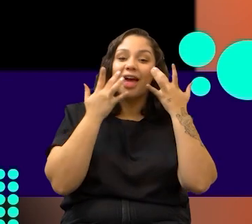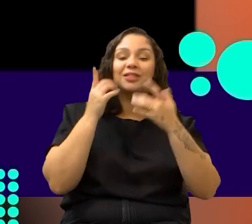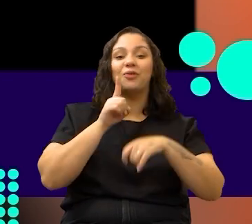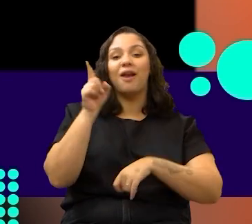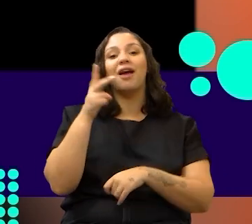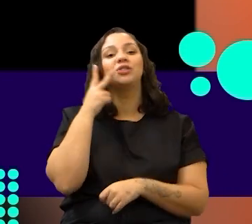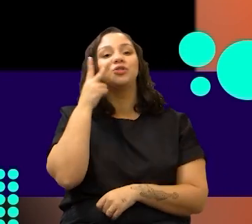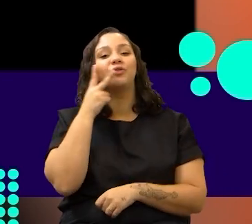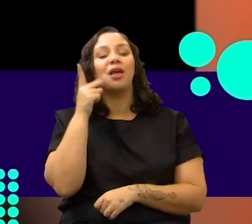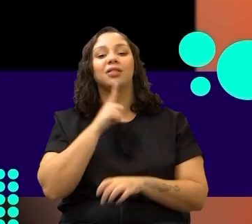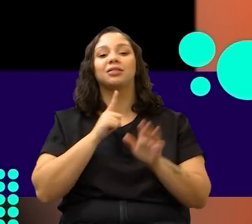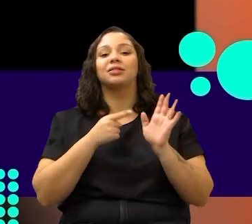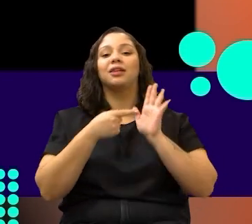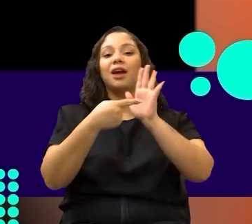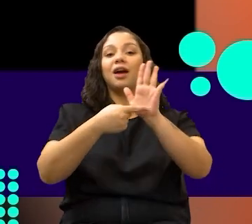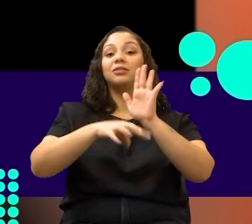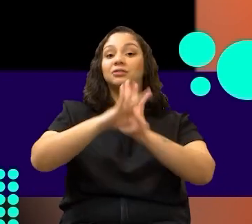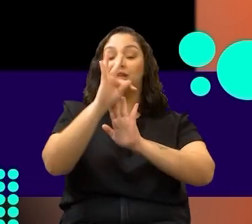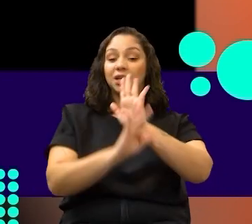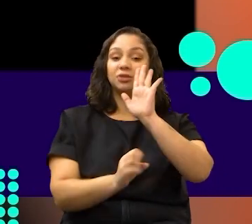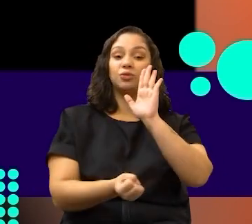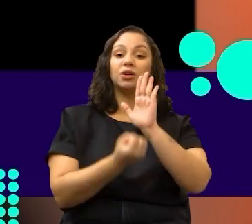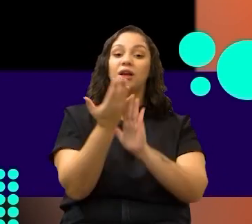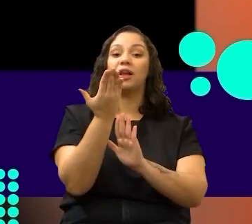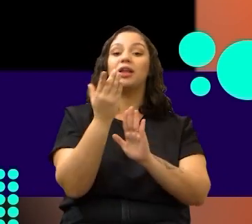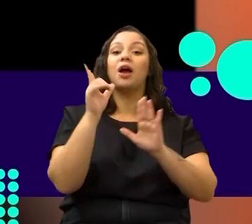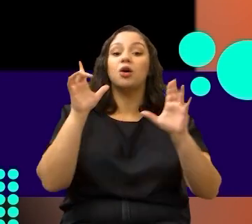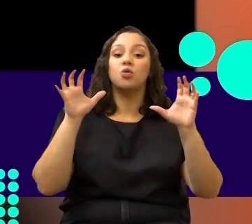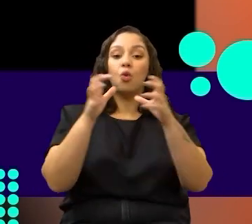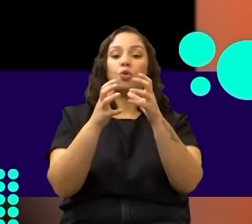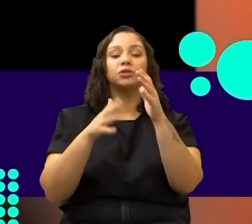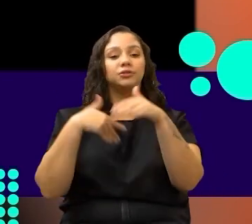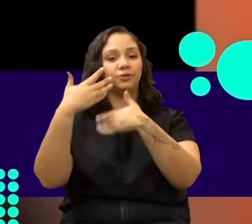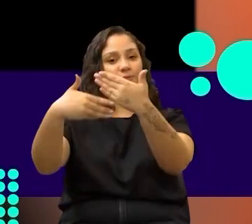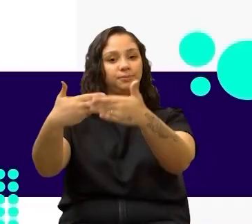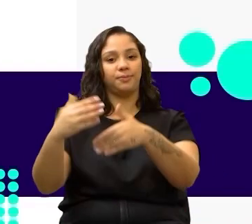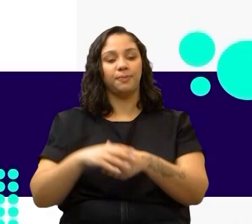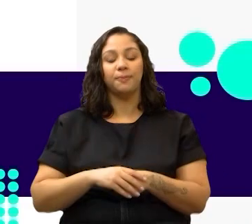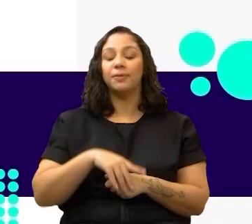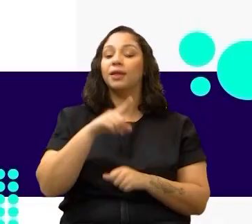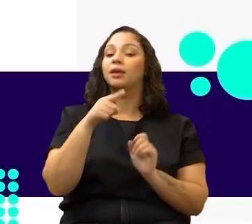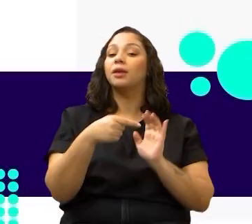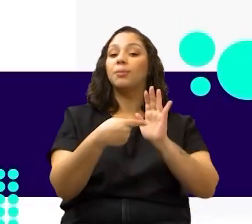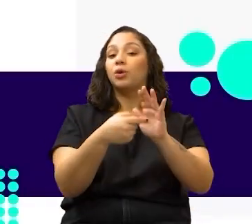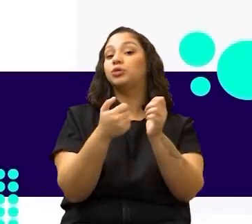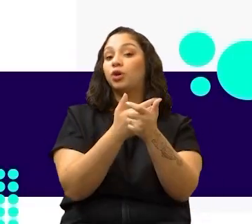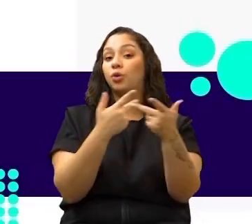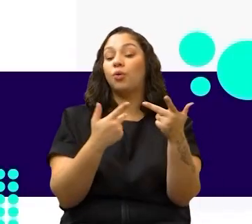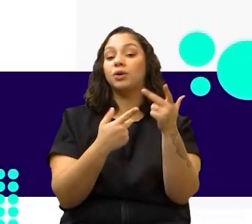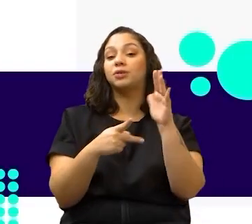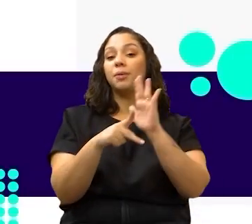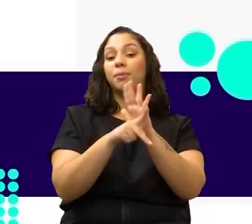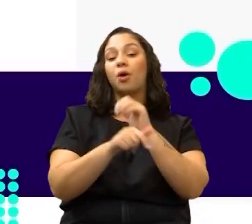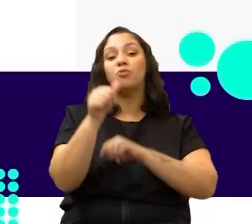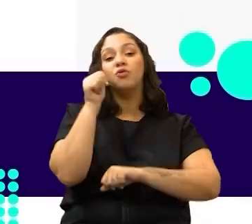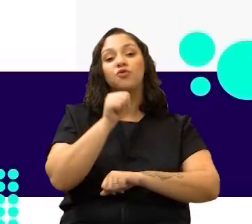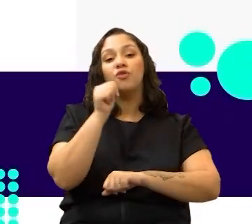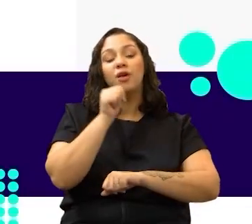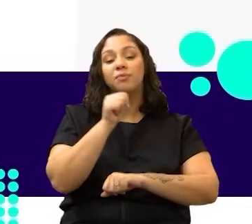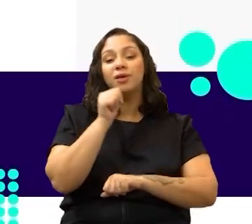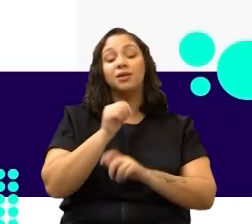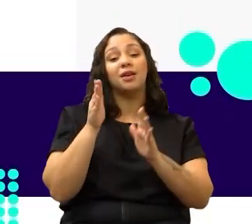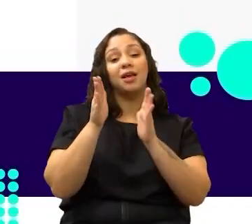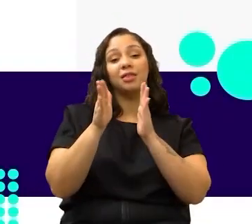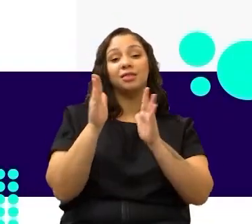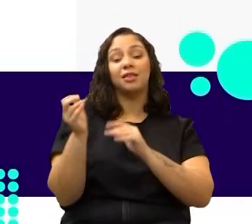para Campinas um espetáculo de texto autoral com criação coletiva, que elucida algumas questões femininas